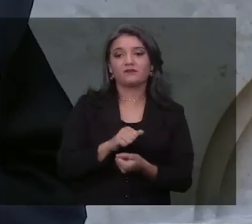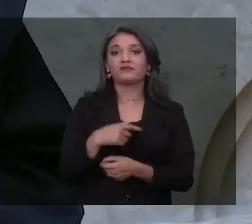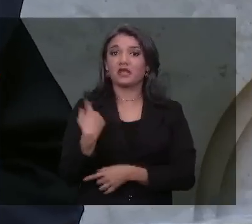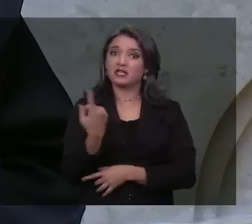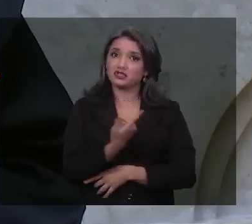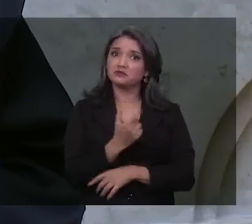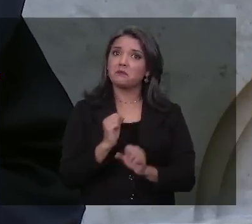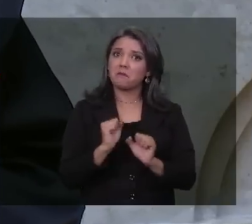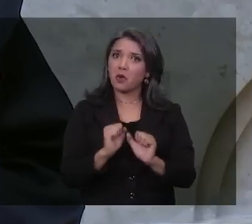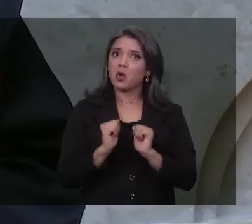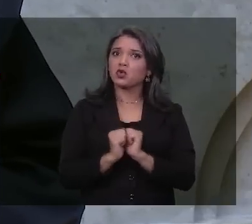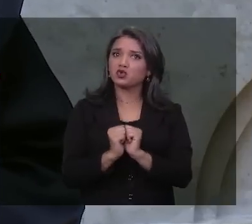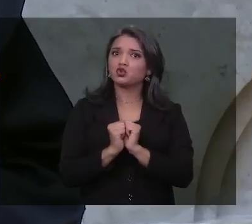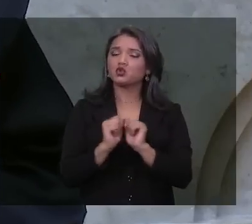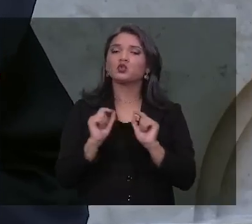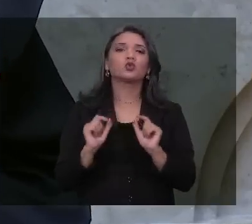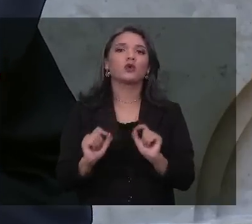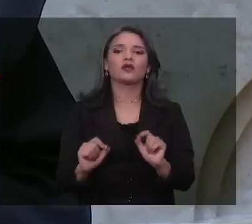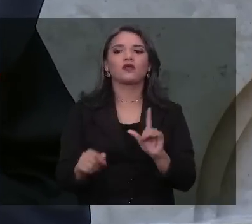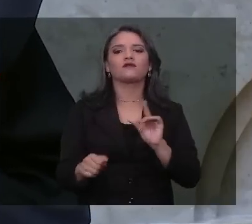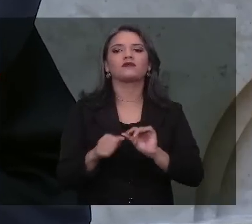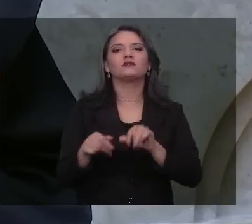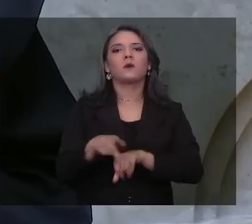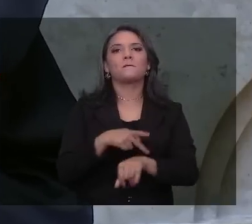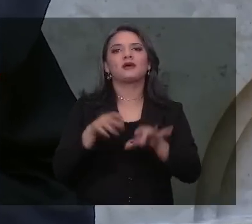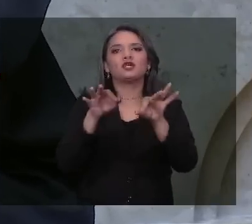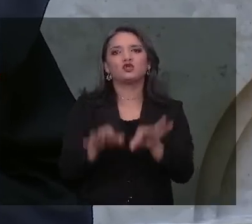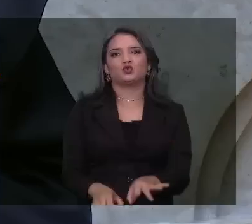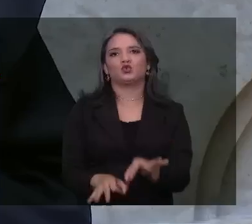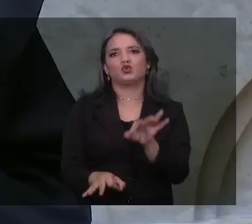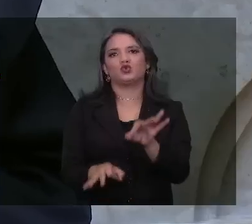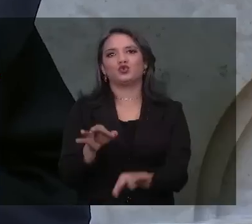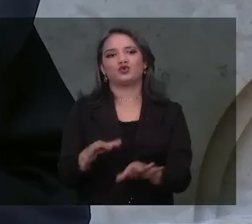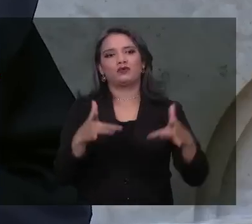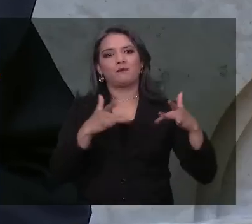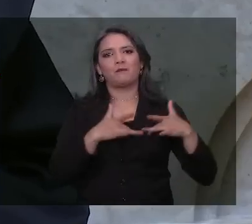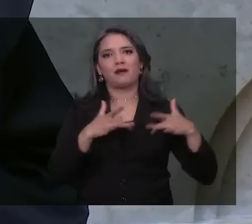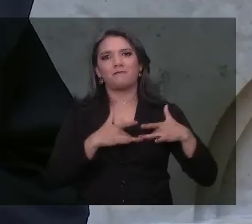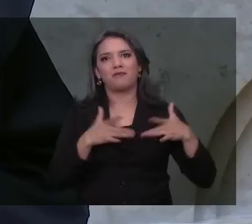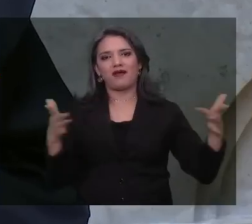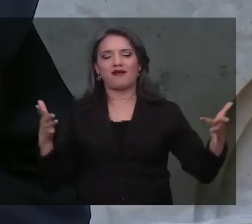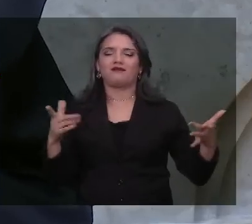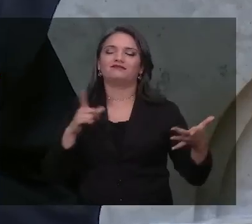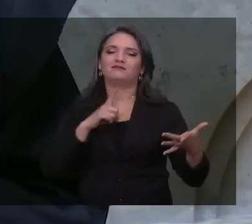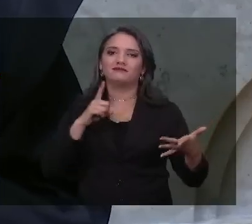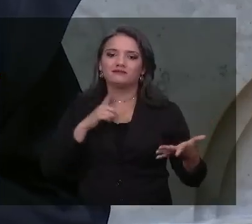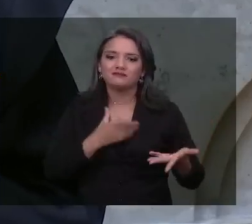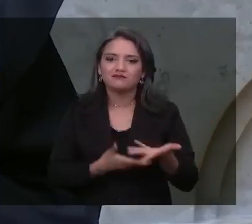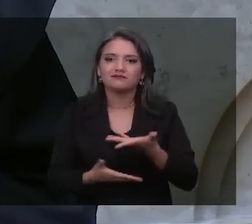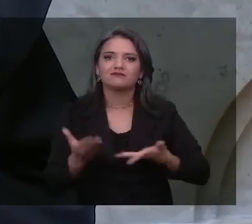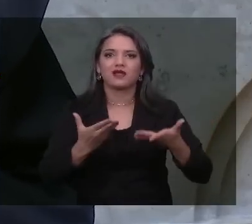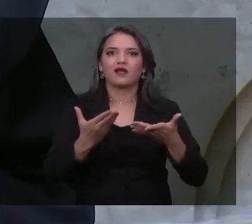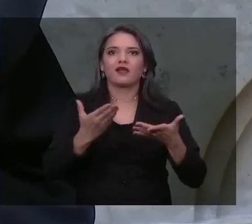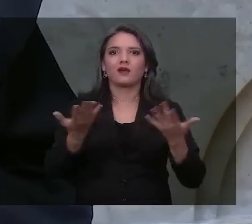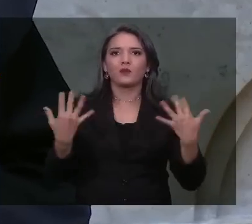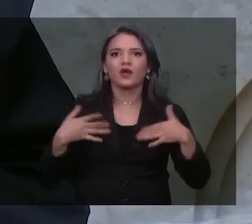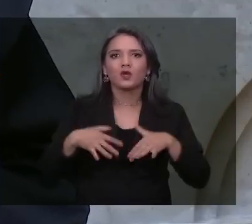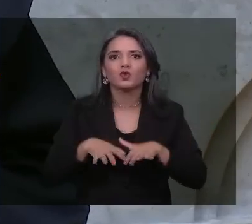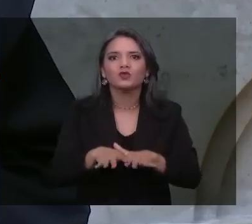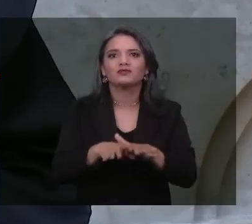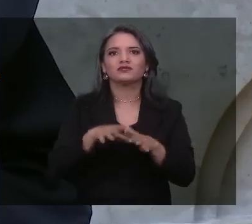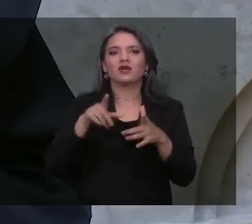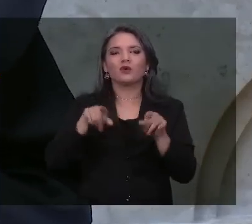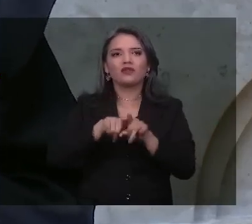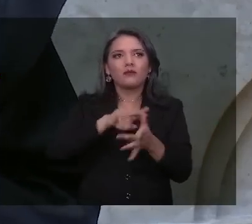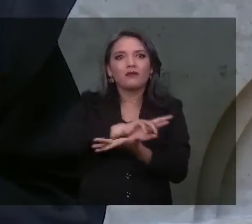sim, construir o país justo, fraterno, solidário, inclusivo e plural